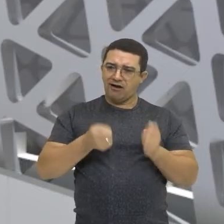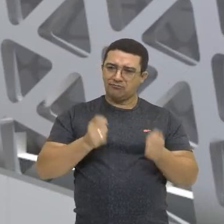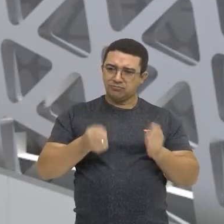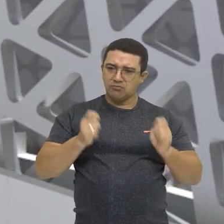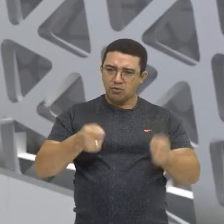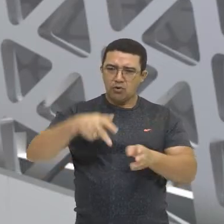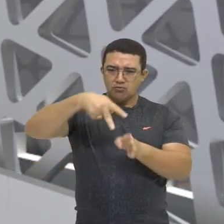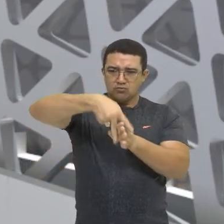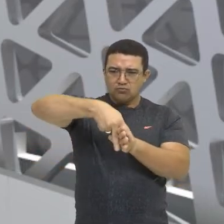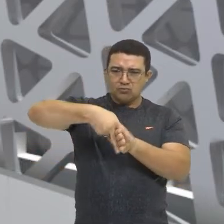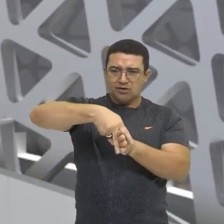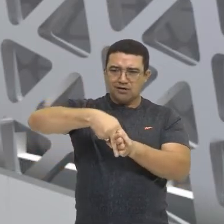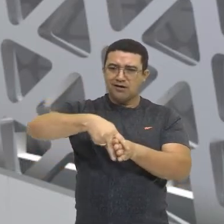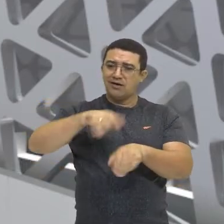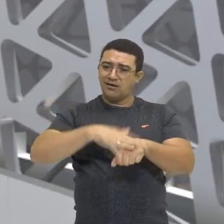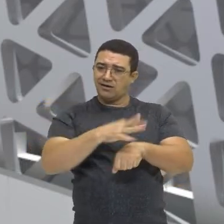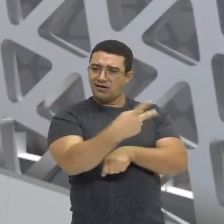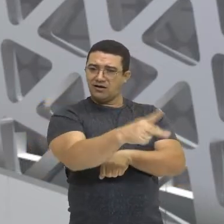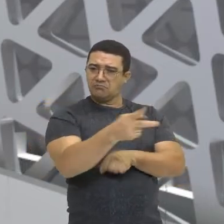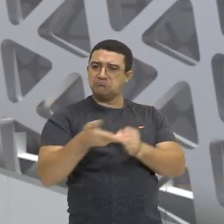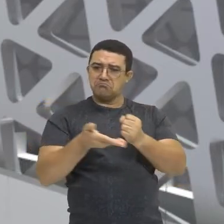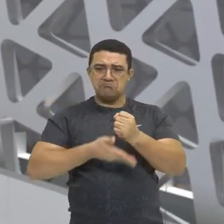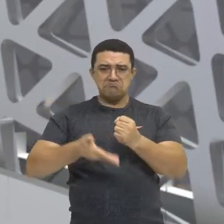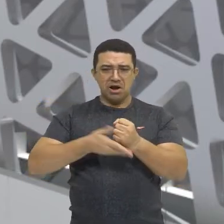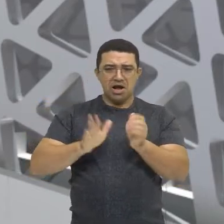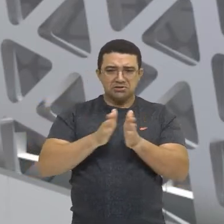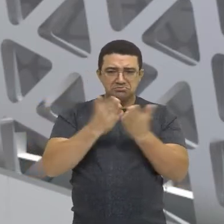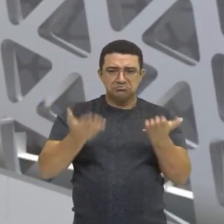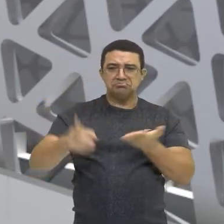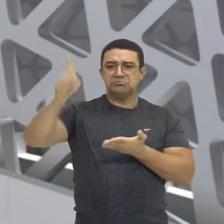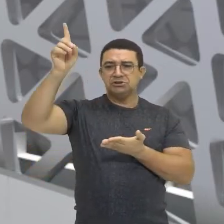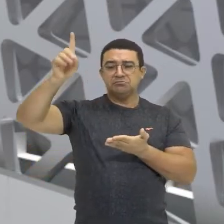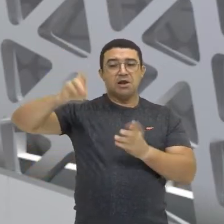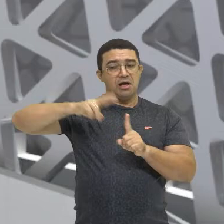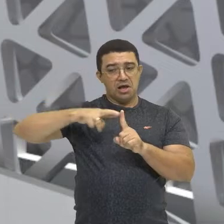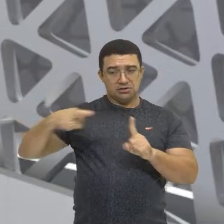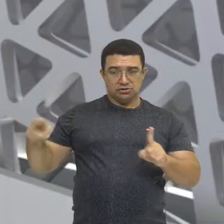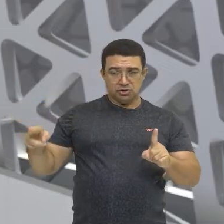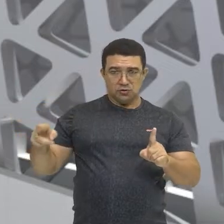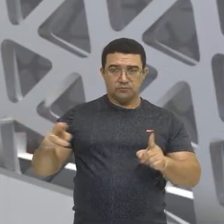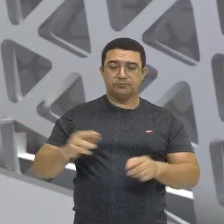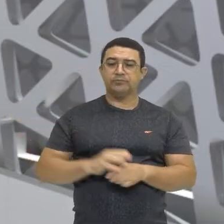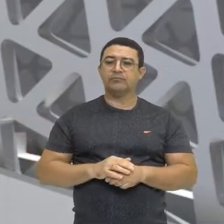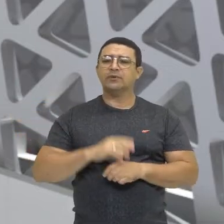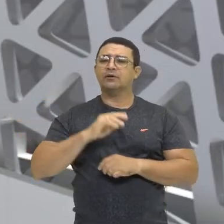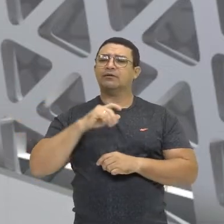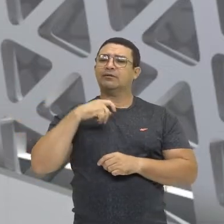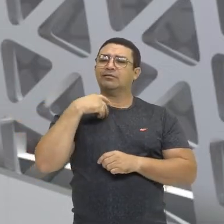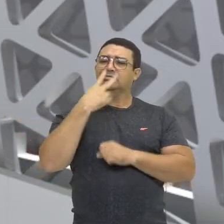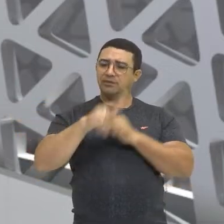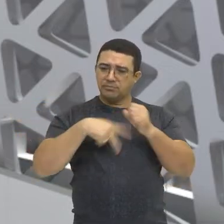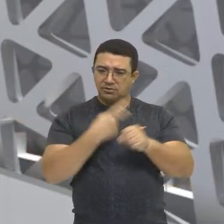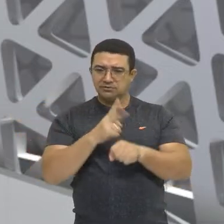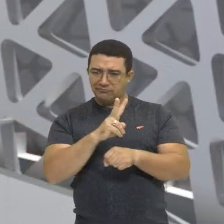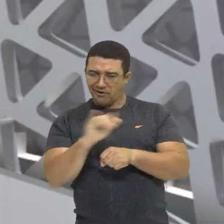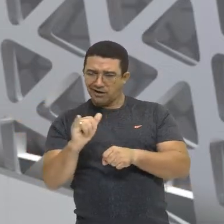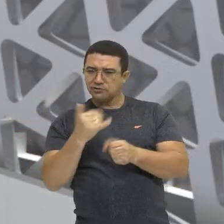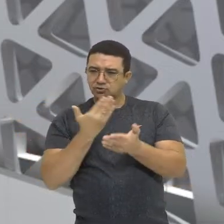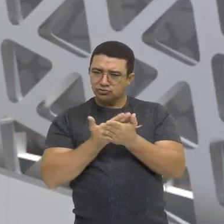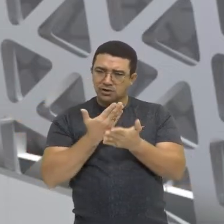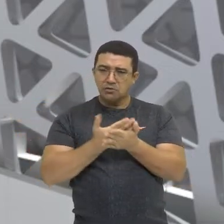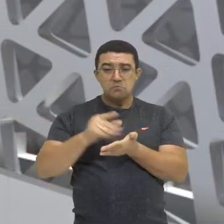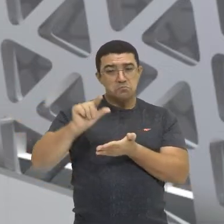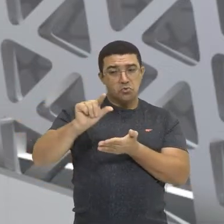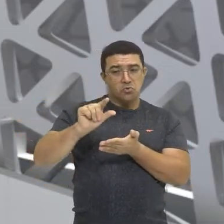princípios, né? E a vida deles era pautada por esses princípios. Depois, conforme você for estudando um pouco mais os outros estilos de época, você vai entender